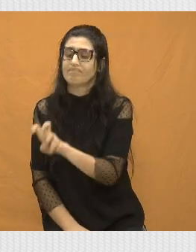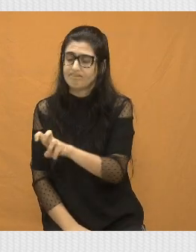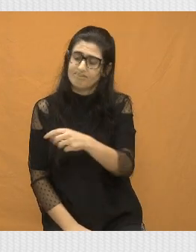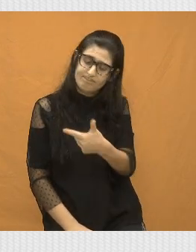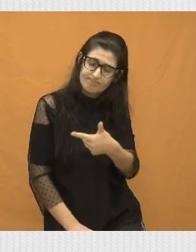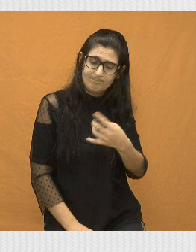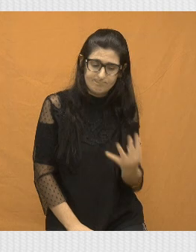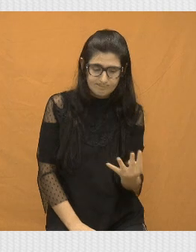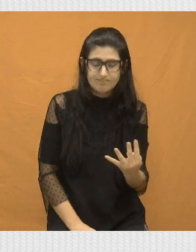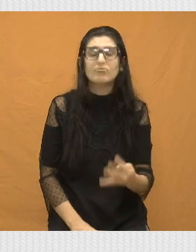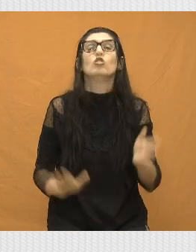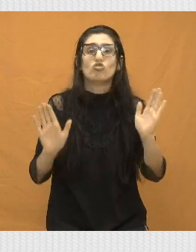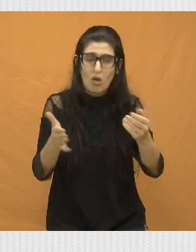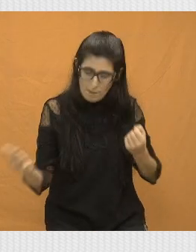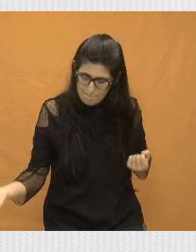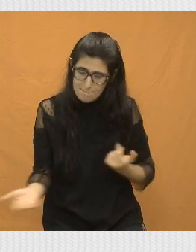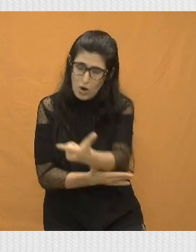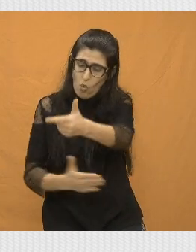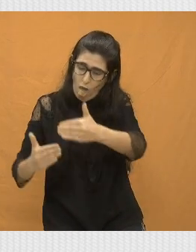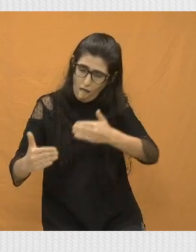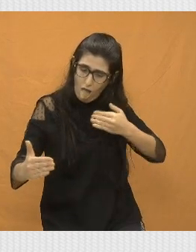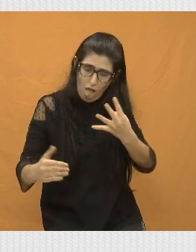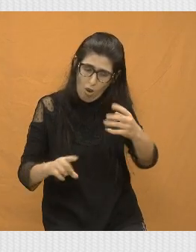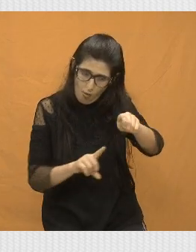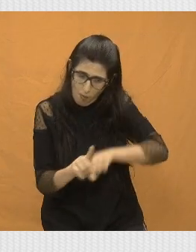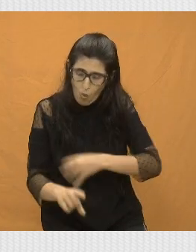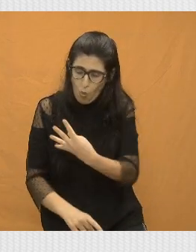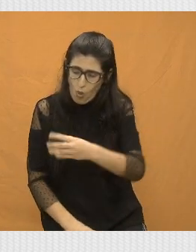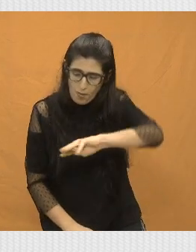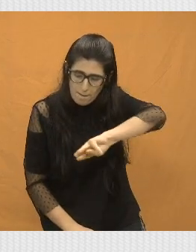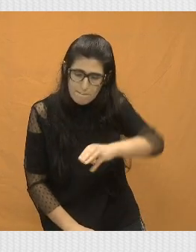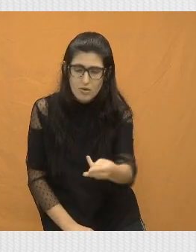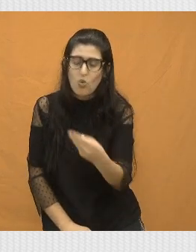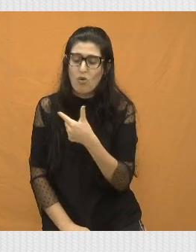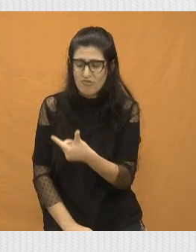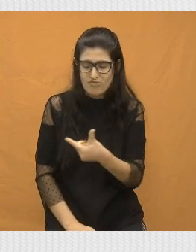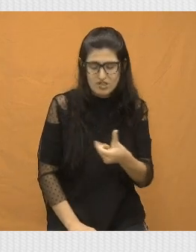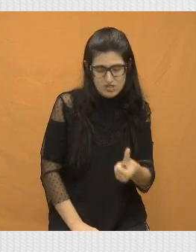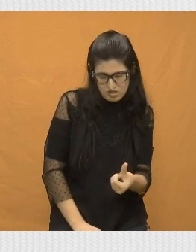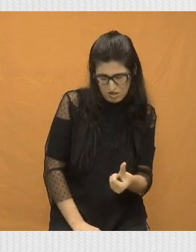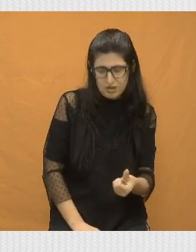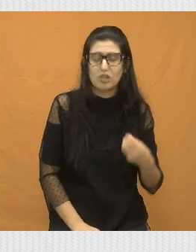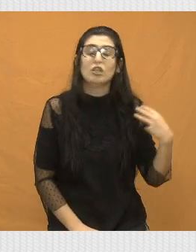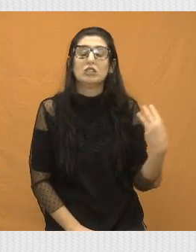12.524.000, e liquidado no primeiro quadrimestre 4.026.000, chegando a